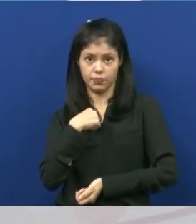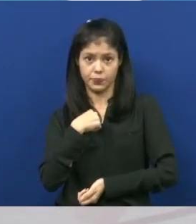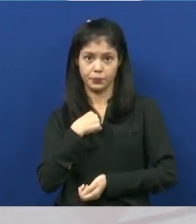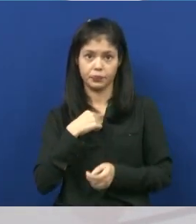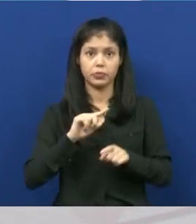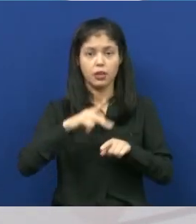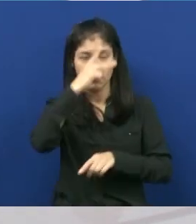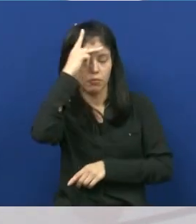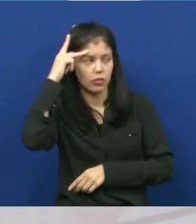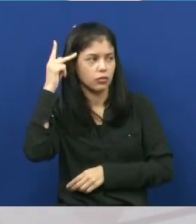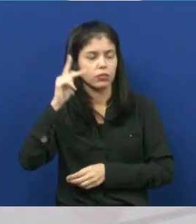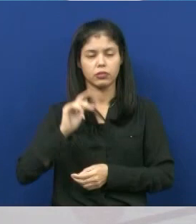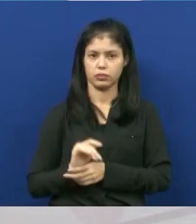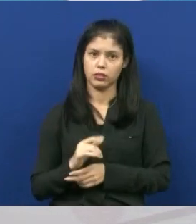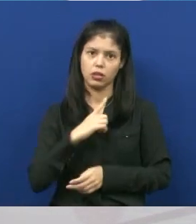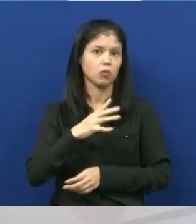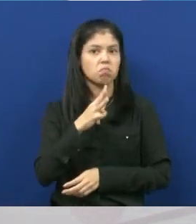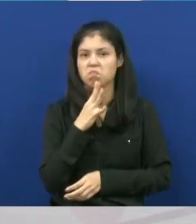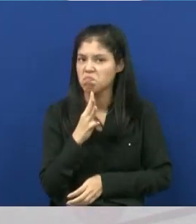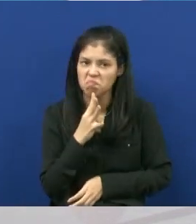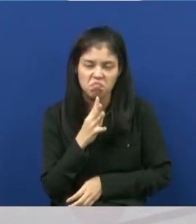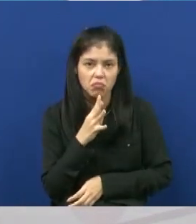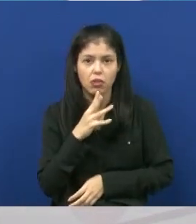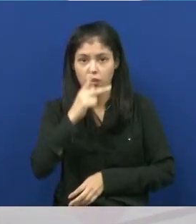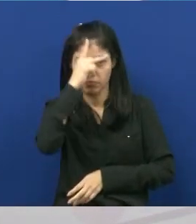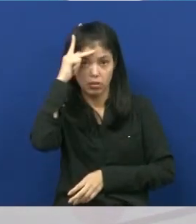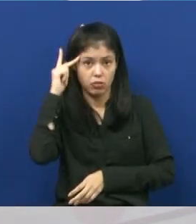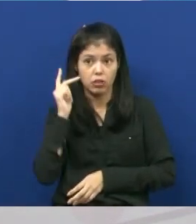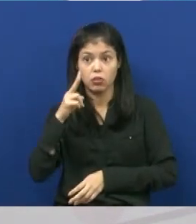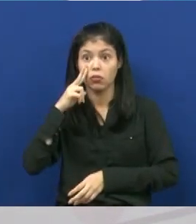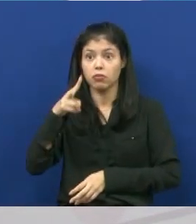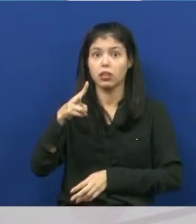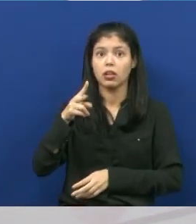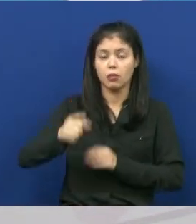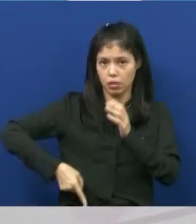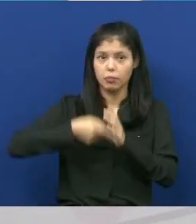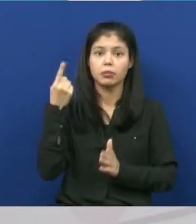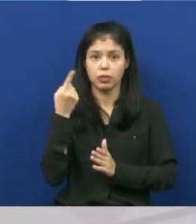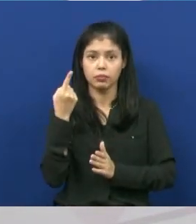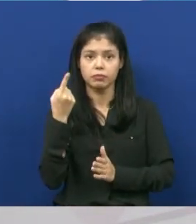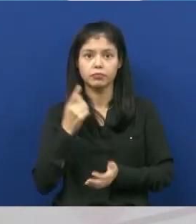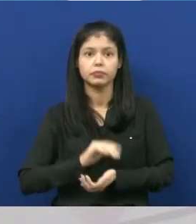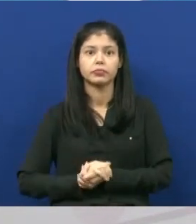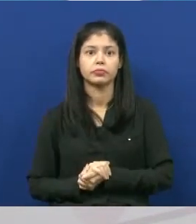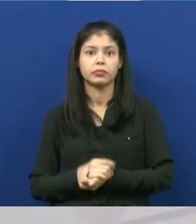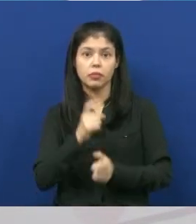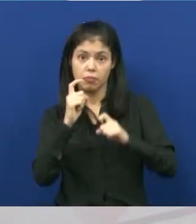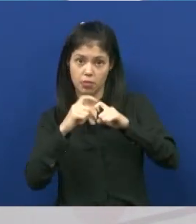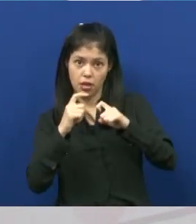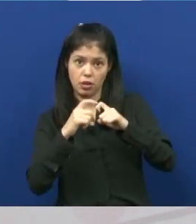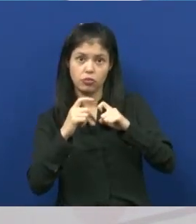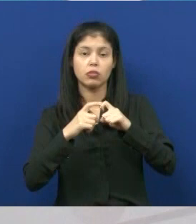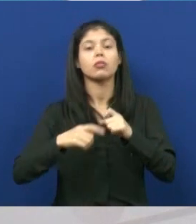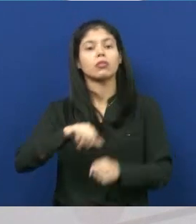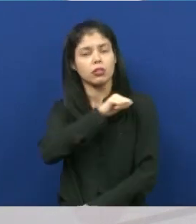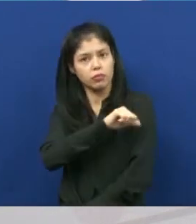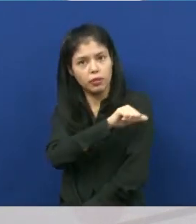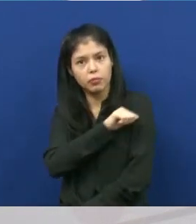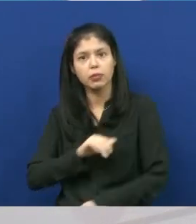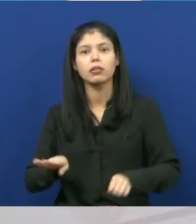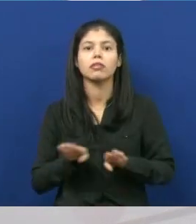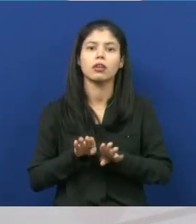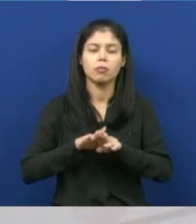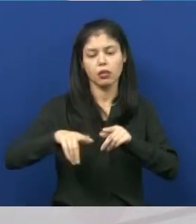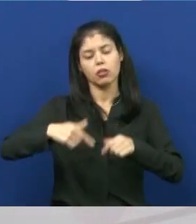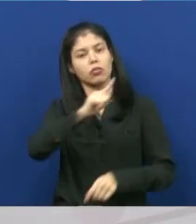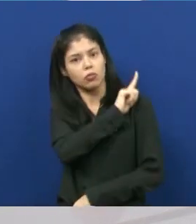eu, pessoas que eu não conheço, pessoas que eu estou vendo pela primeira vez, médicos, enfermeiros, pessoas